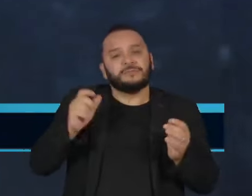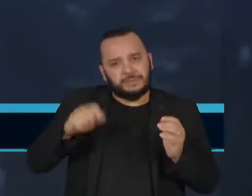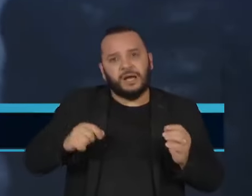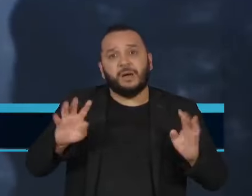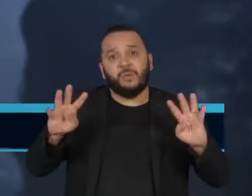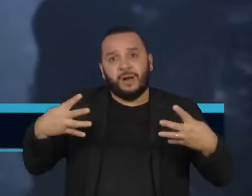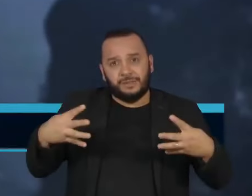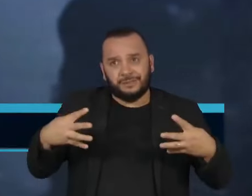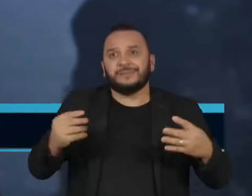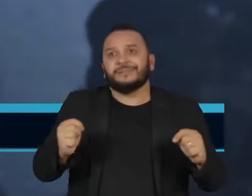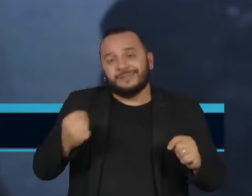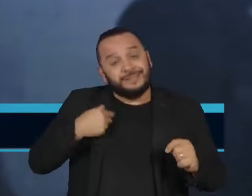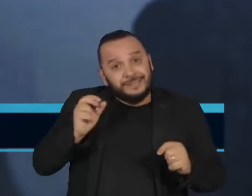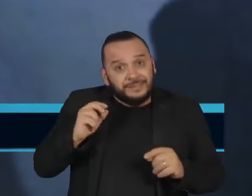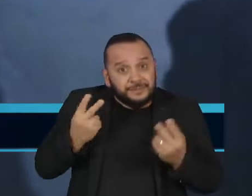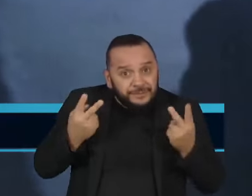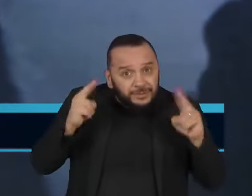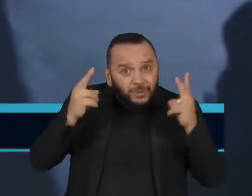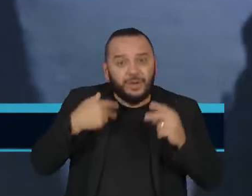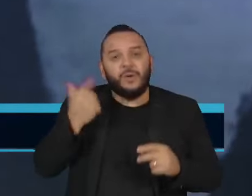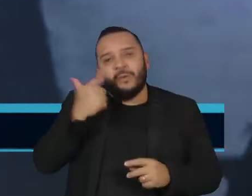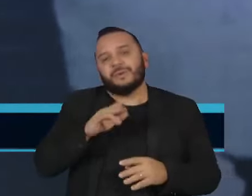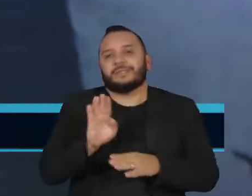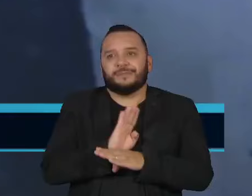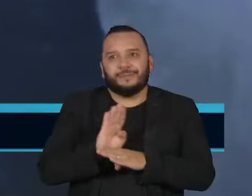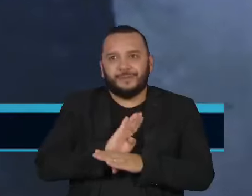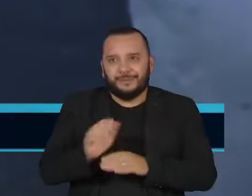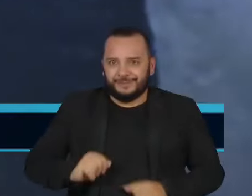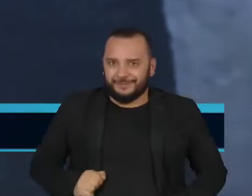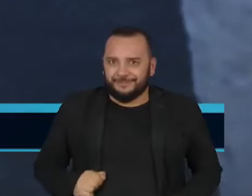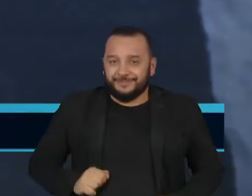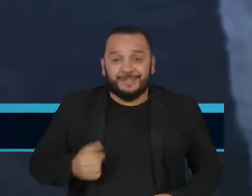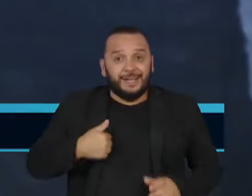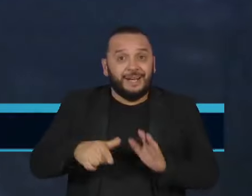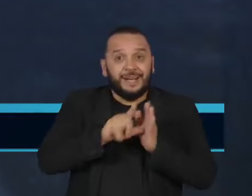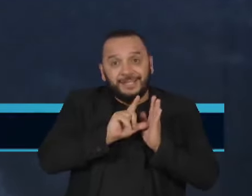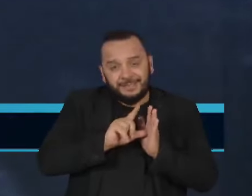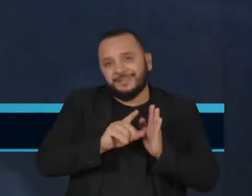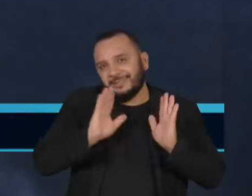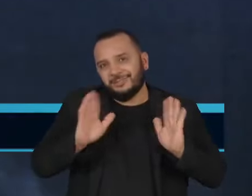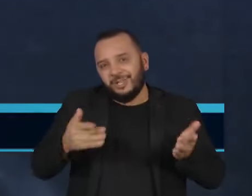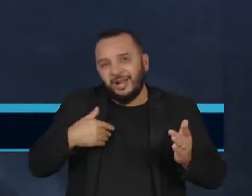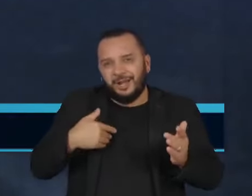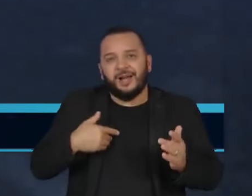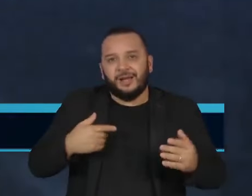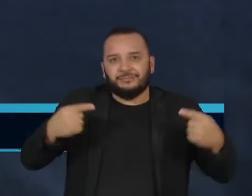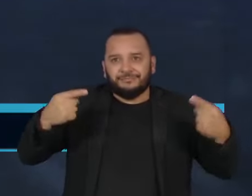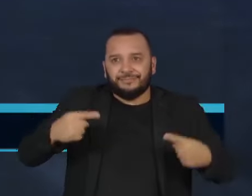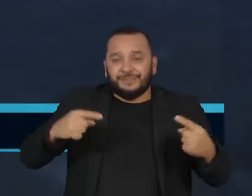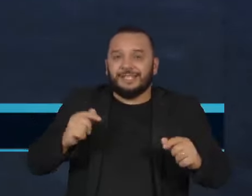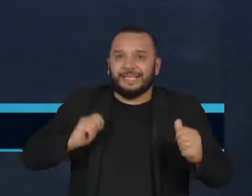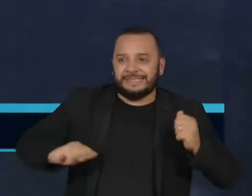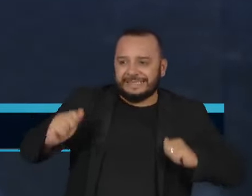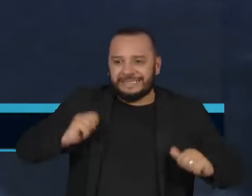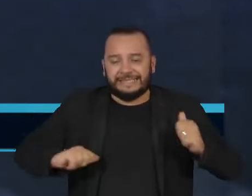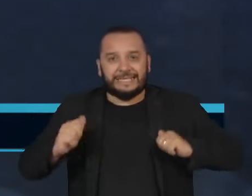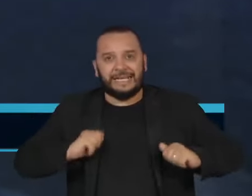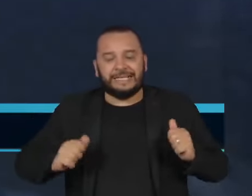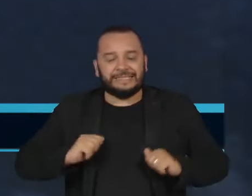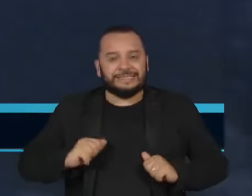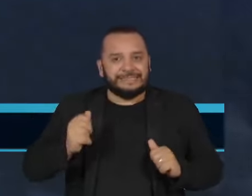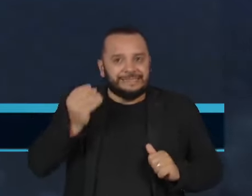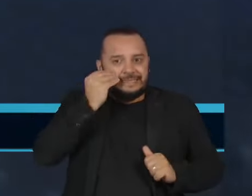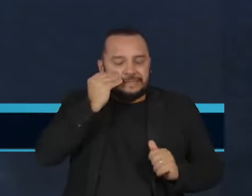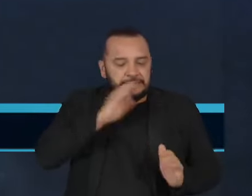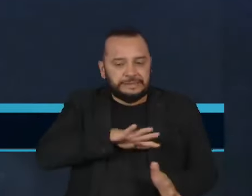se vencer também garante pelo menos o bronze na véspera da luta ele tenta se esquivar da ansiedade como mostra o enviado especial